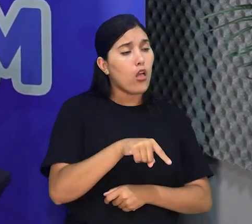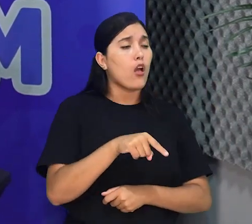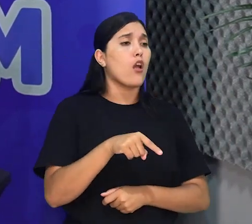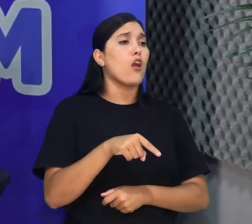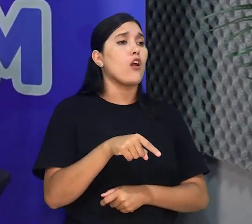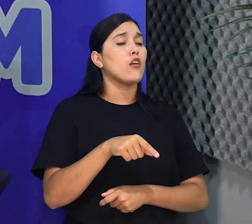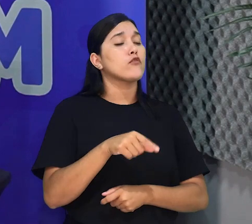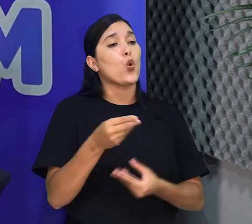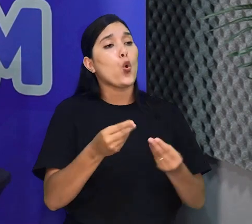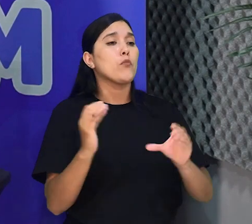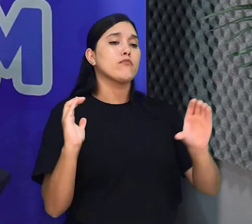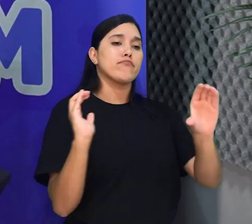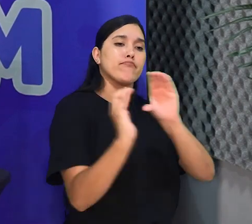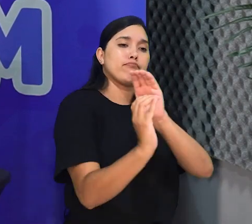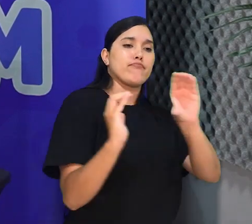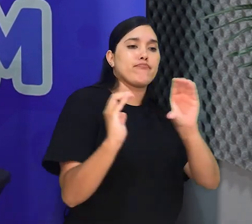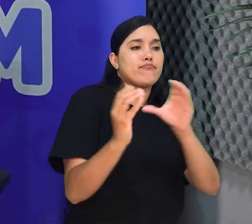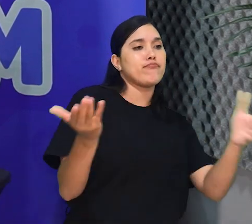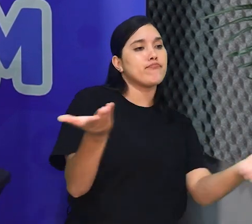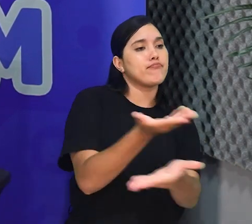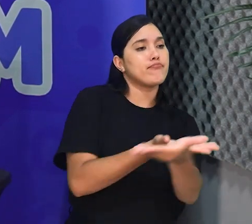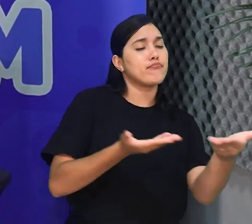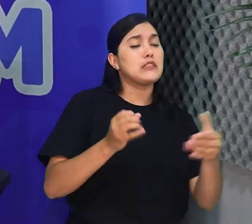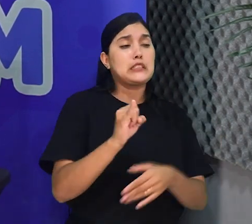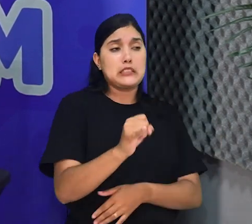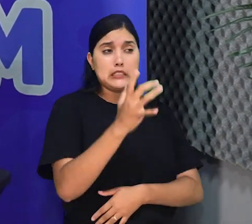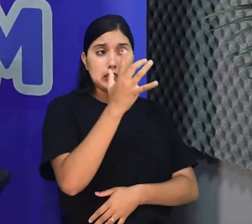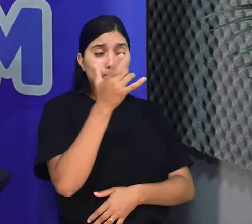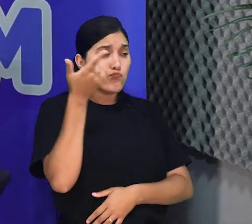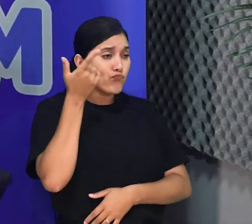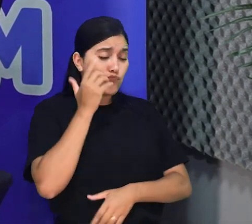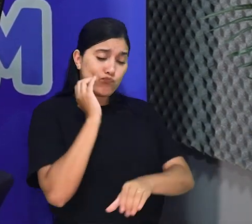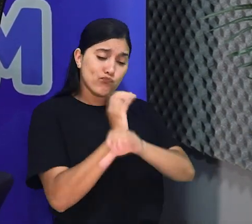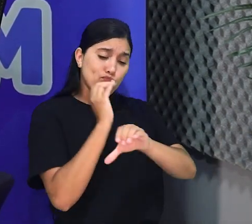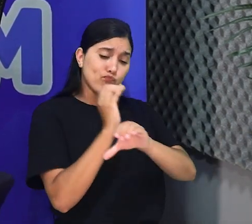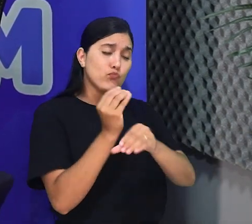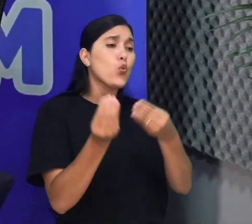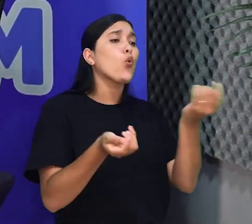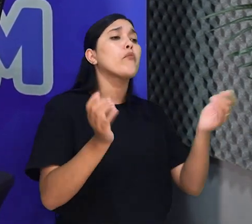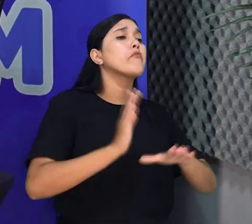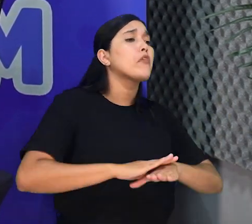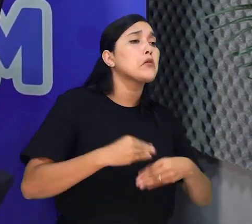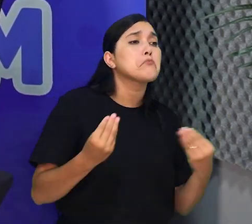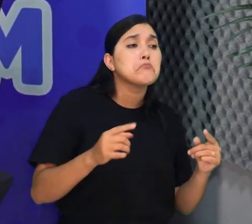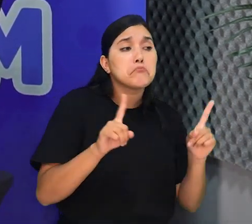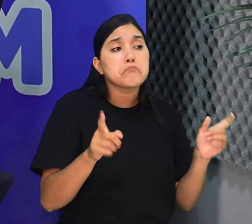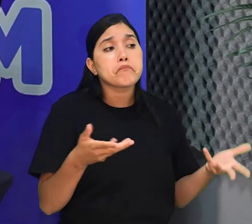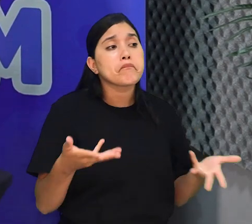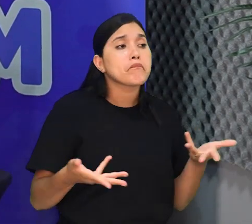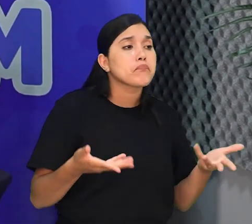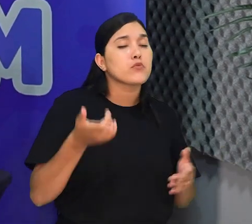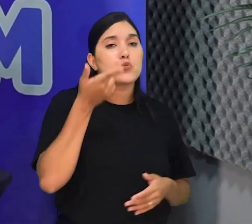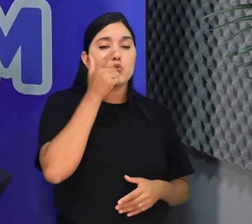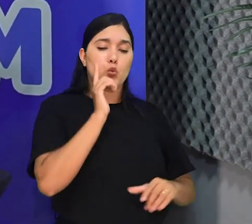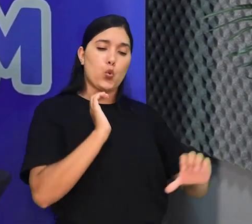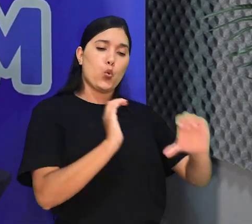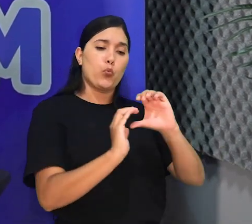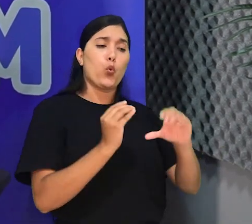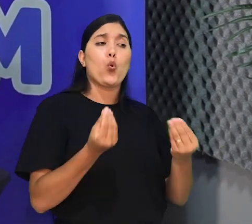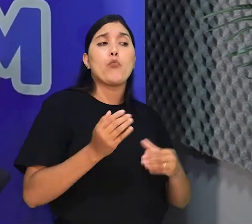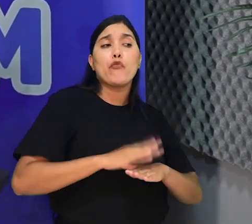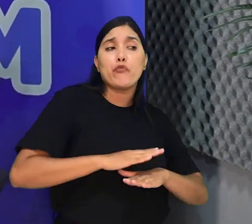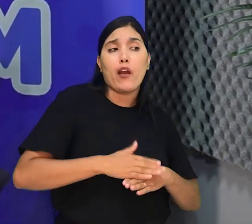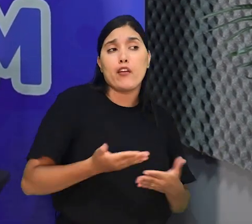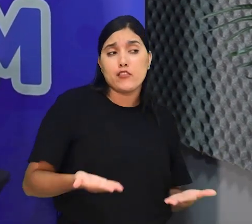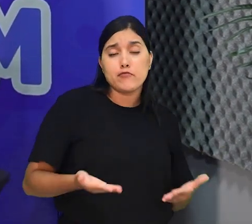forma de se comunicar com o outro. E quando você não sabe se comunicar, como é que vai fazer? Né, para ter essa comunicação